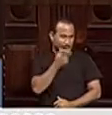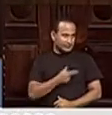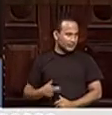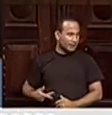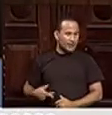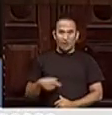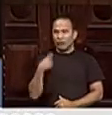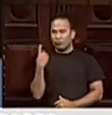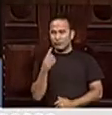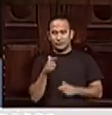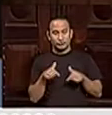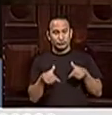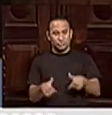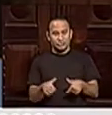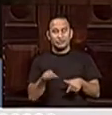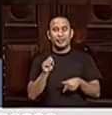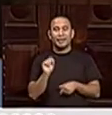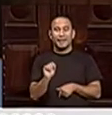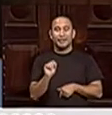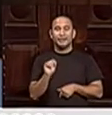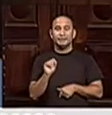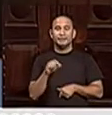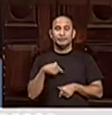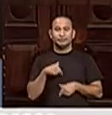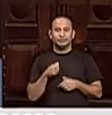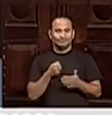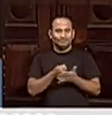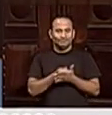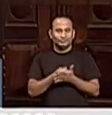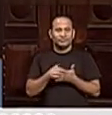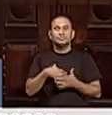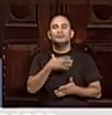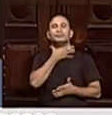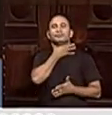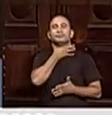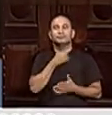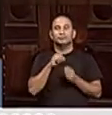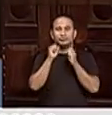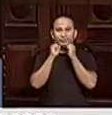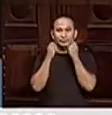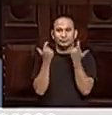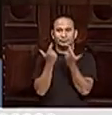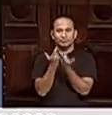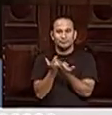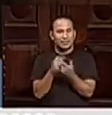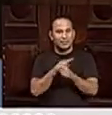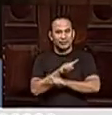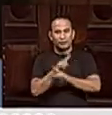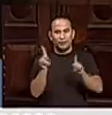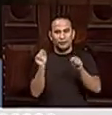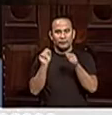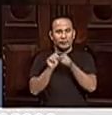a nossa posição é de que a gente enfrente essa crise, de que a Assembleia Legislativa não se faça